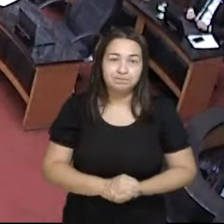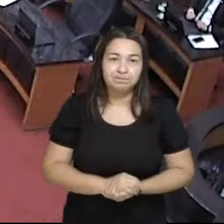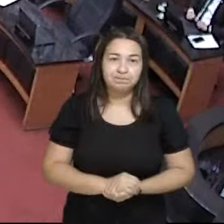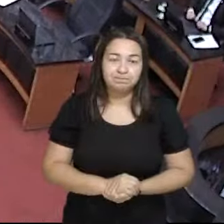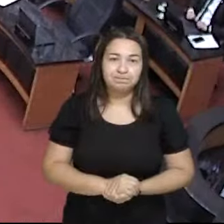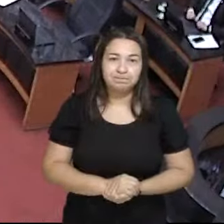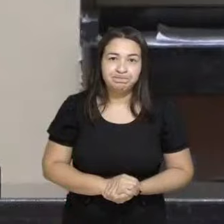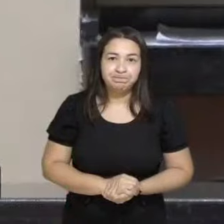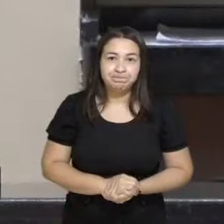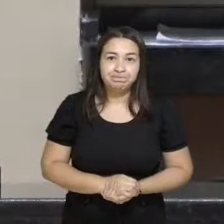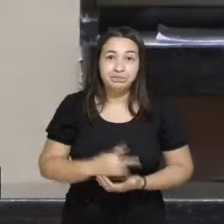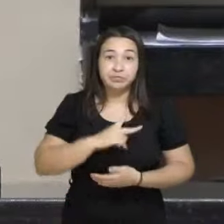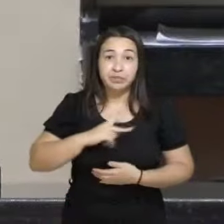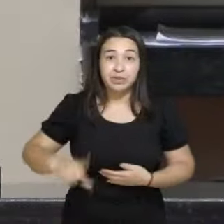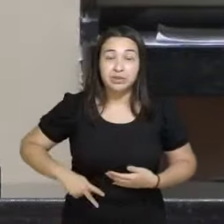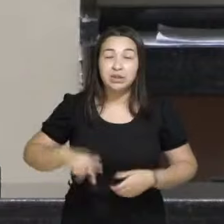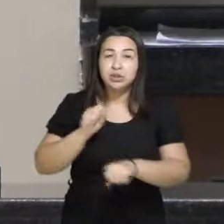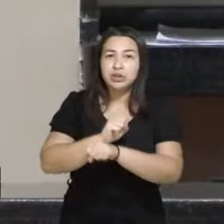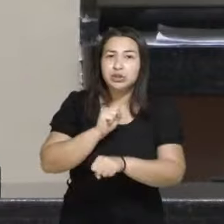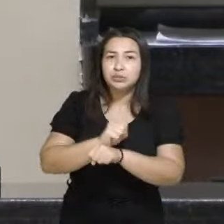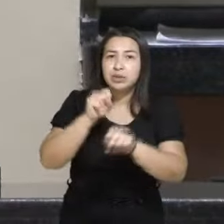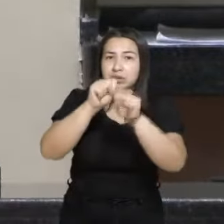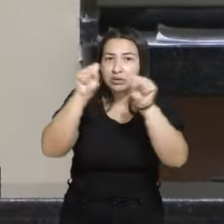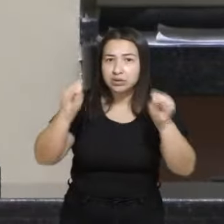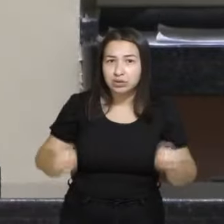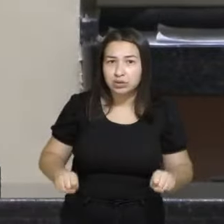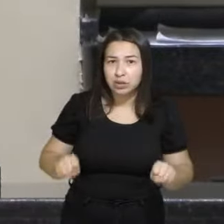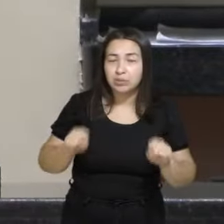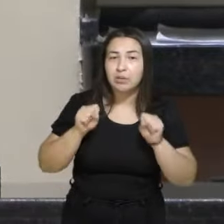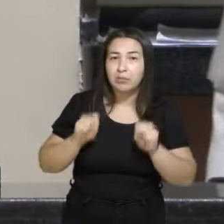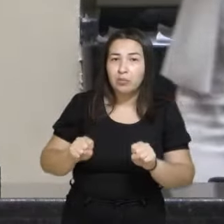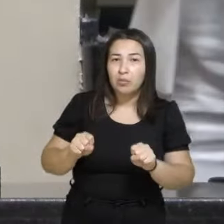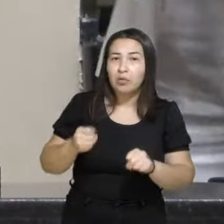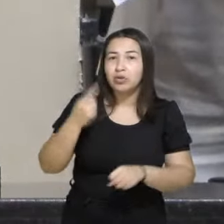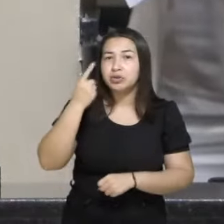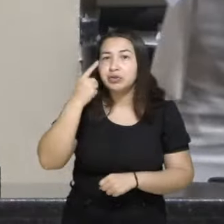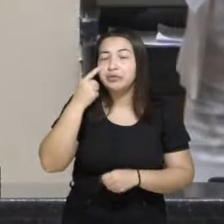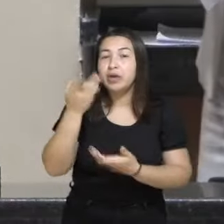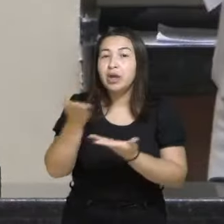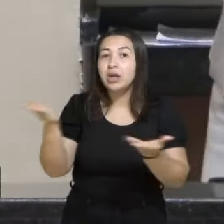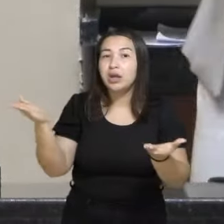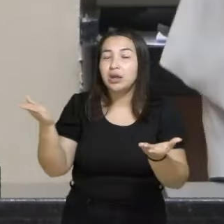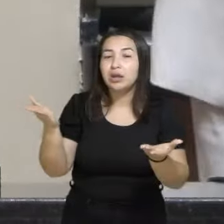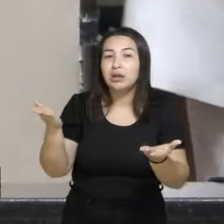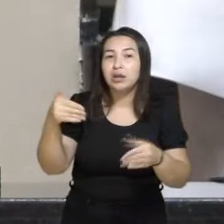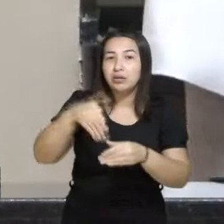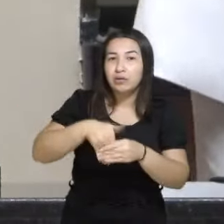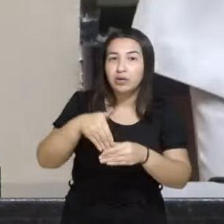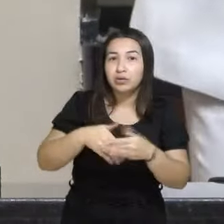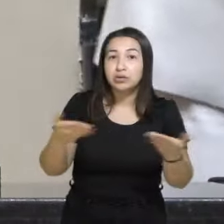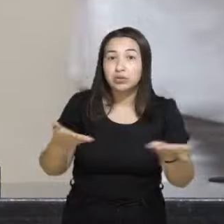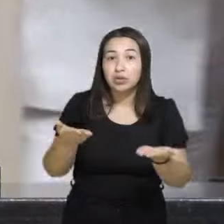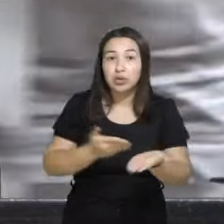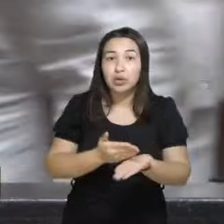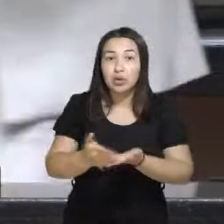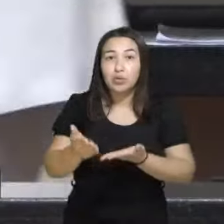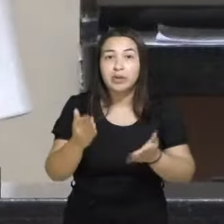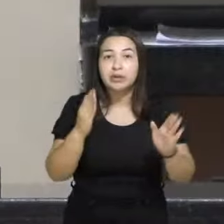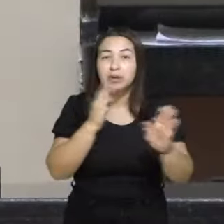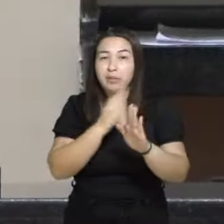Enquanto esta presidência aguarda o sistema fazer o processamento das matérias que há pouco foram votadas nas comissões conjuntas, nós passamos a apreciar os pedidos